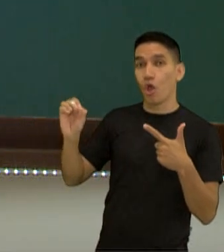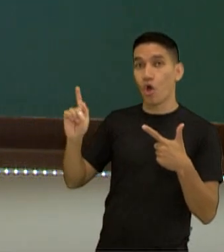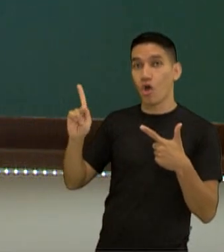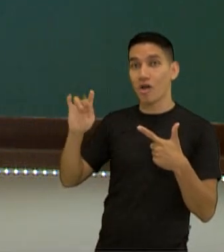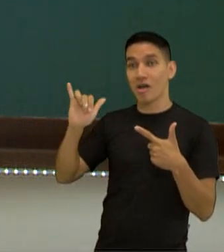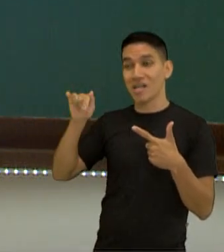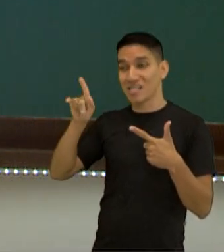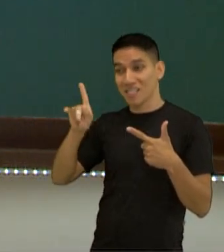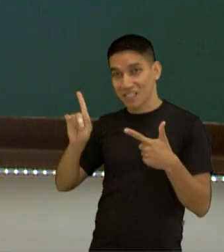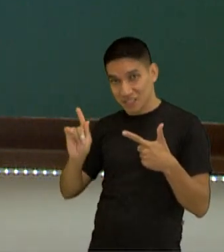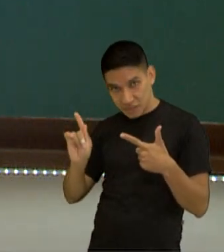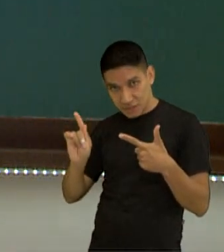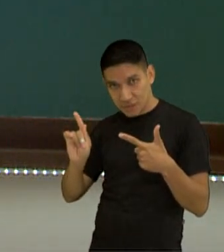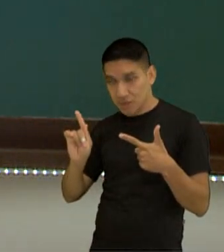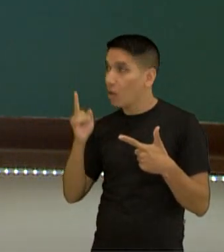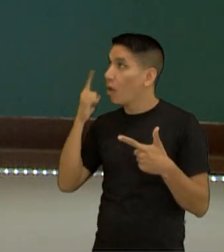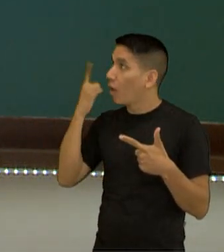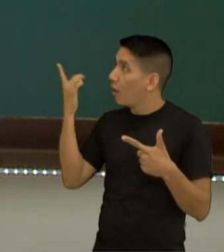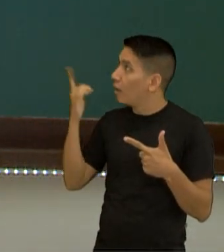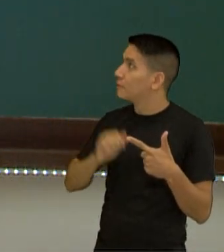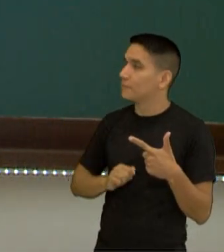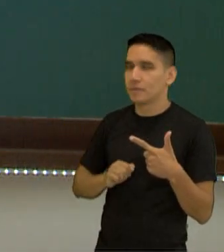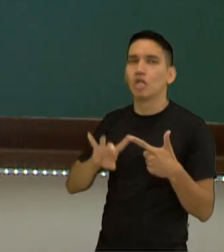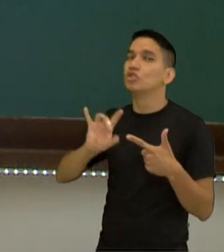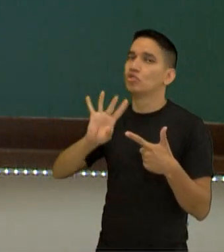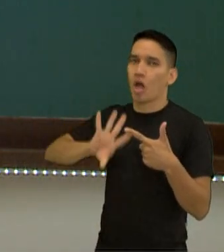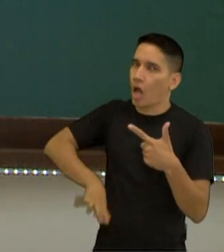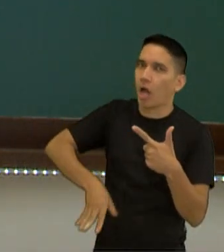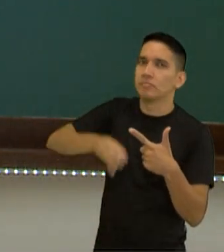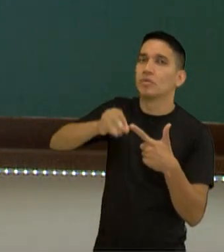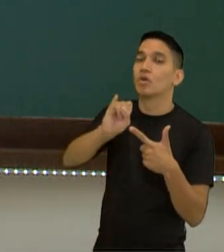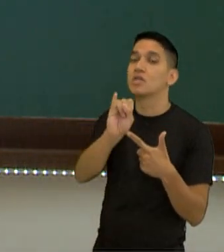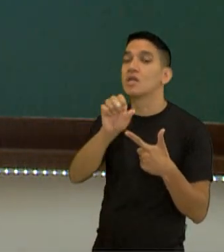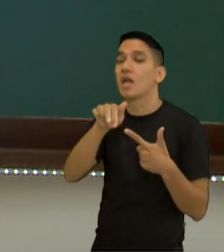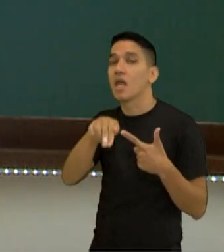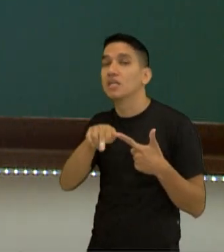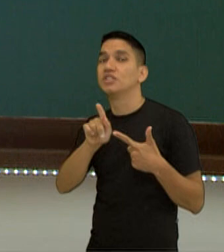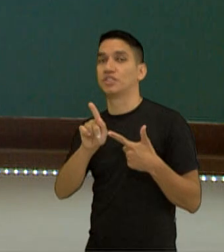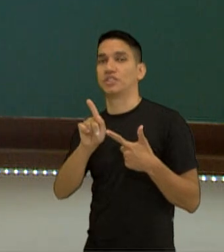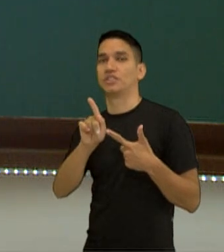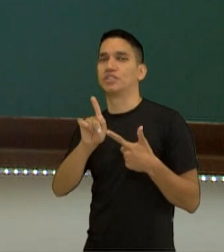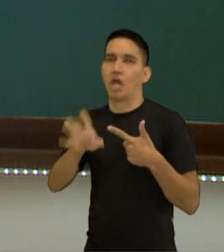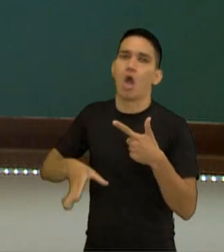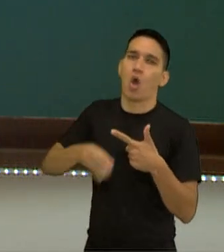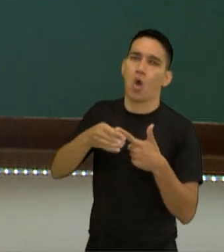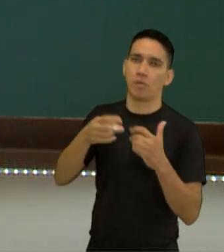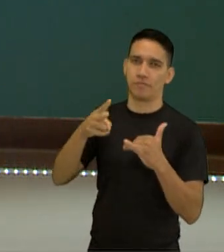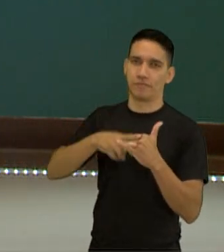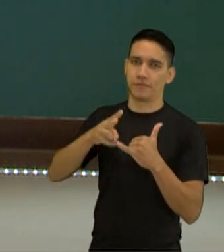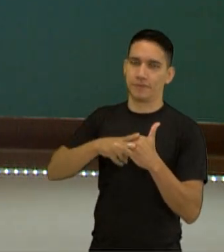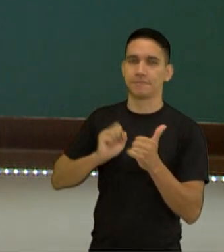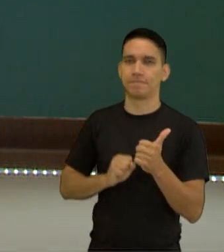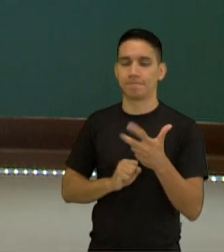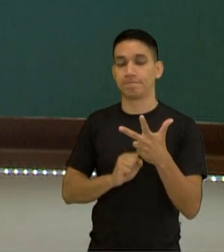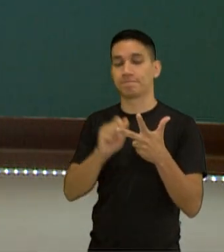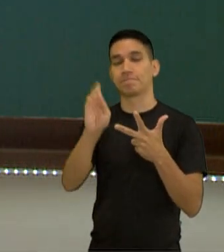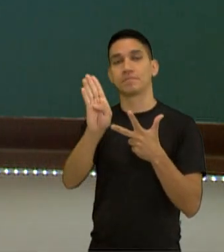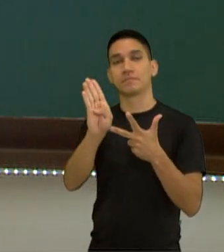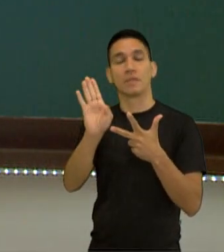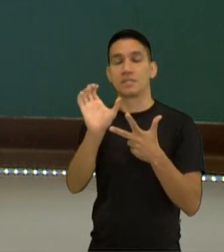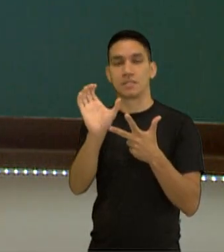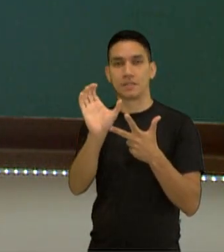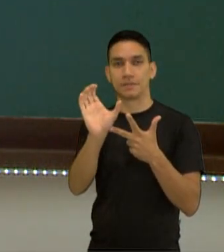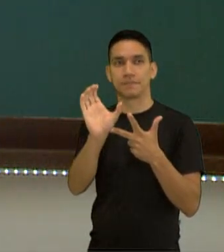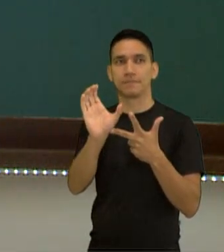are yelling. Observem novamente que eu só adicionei o ing aqui para complementar o verbo. The population of the